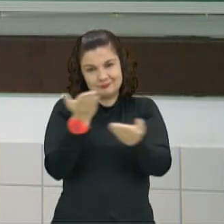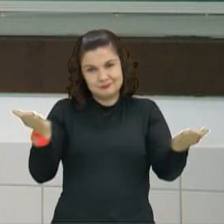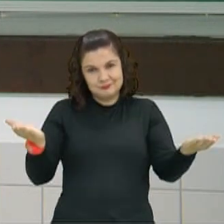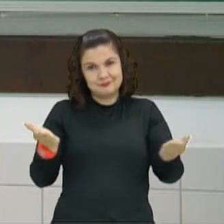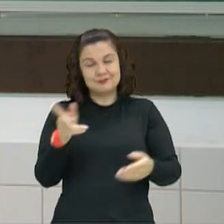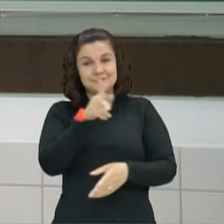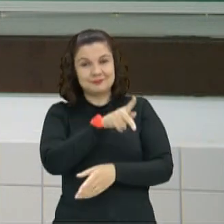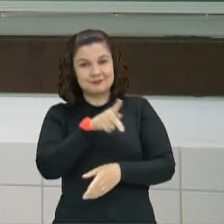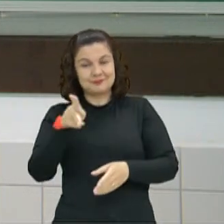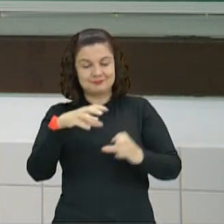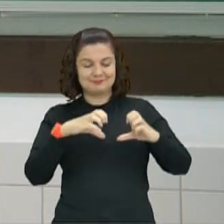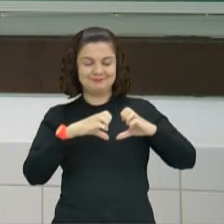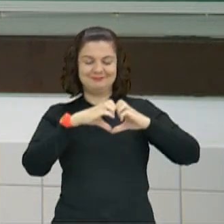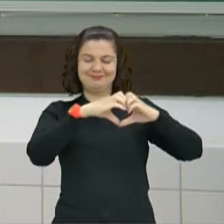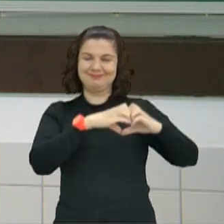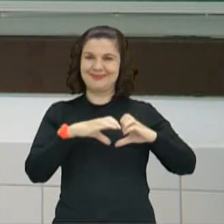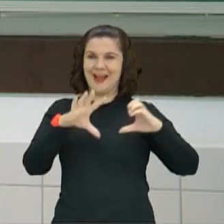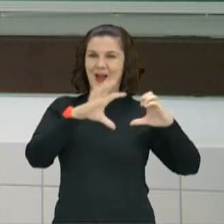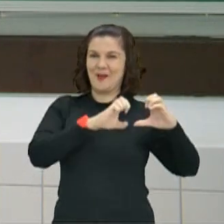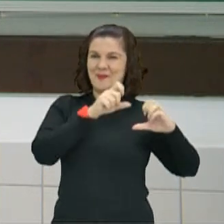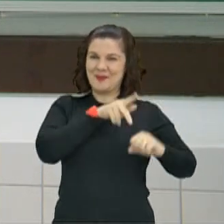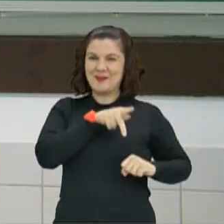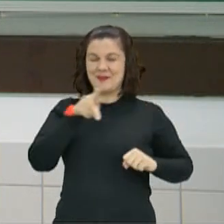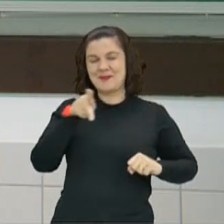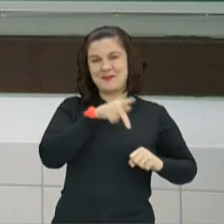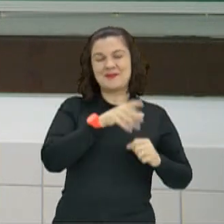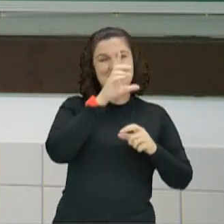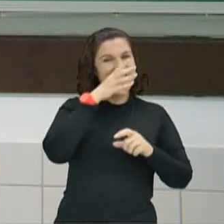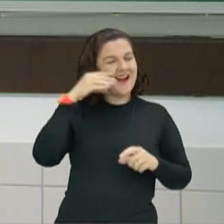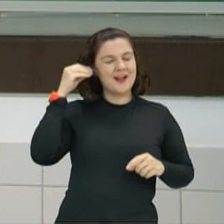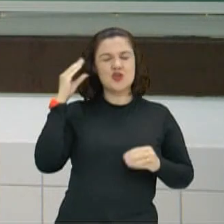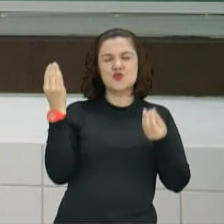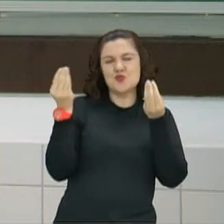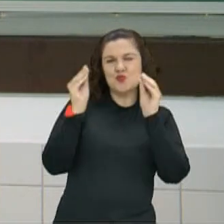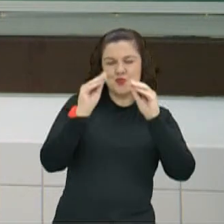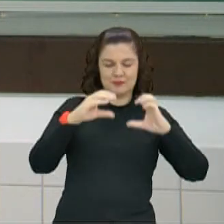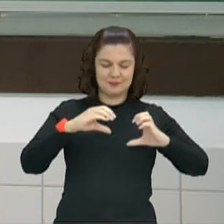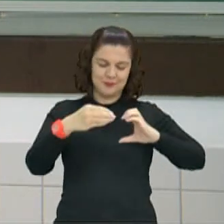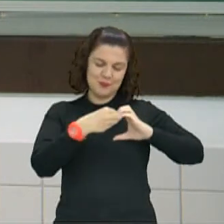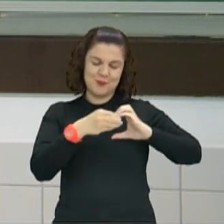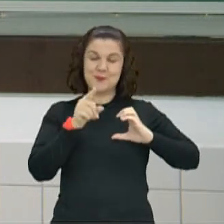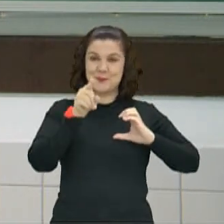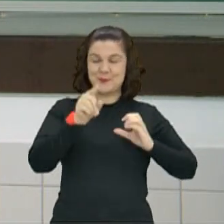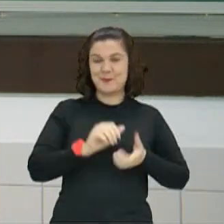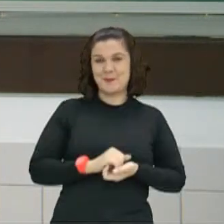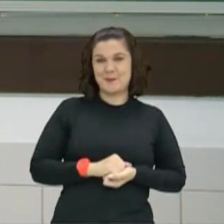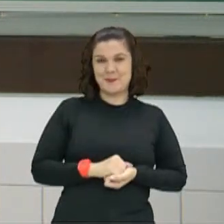do seu querido, amado, olha só, professor Alan. Um beijo no seu coração.